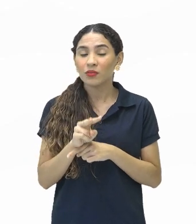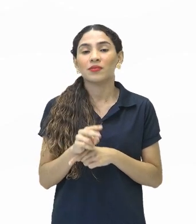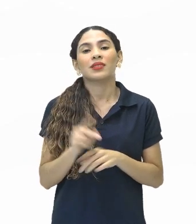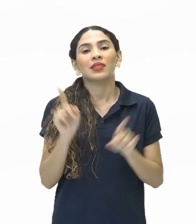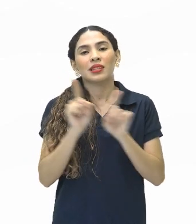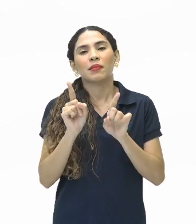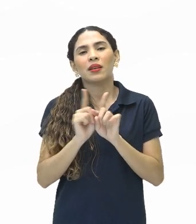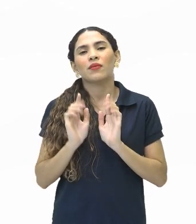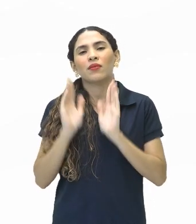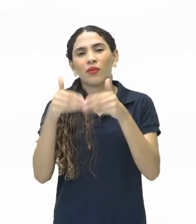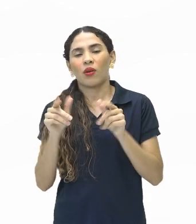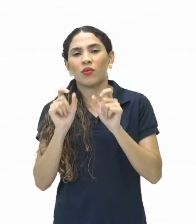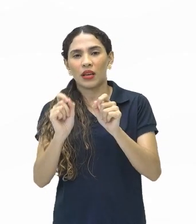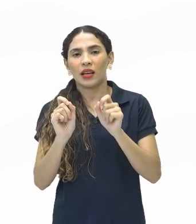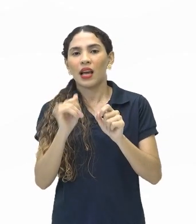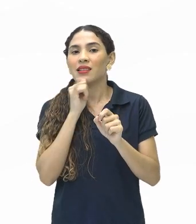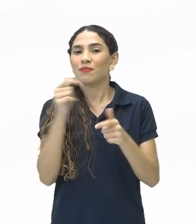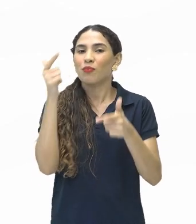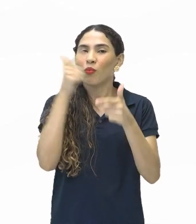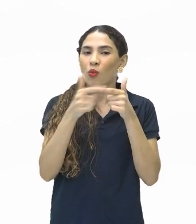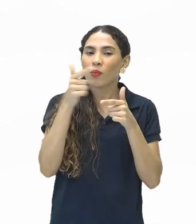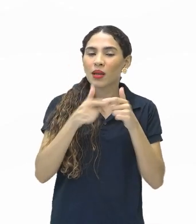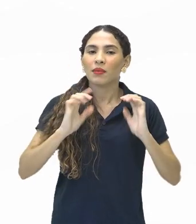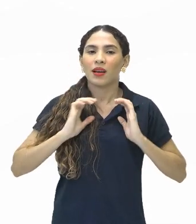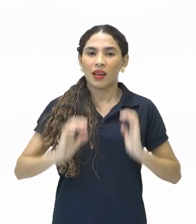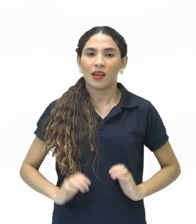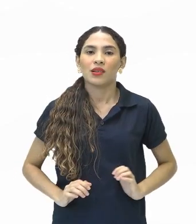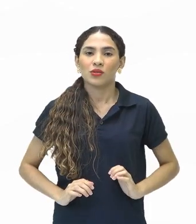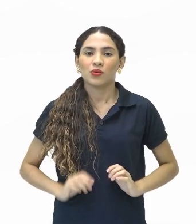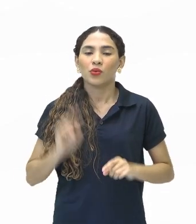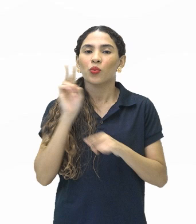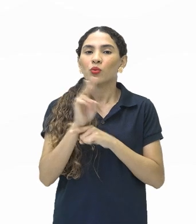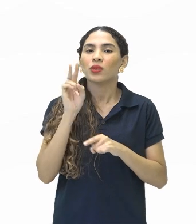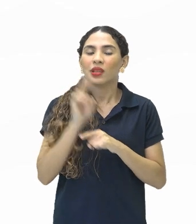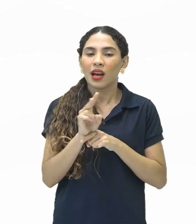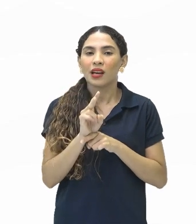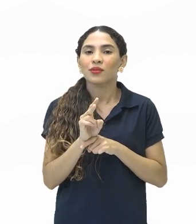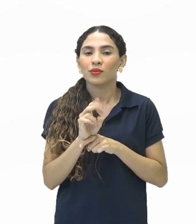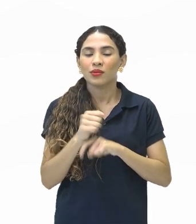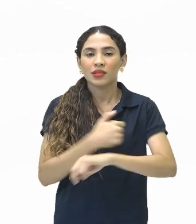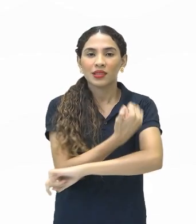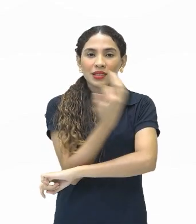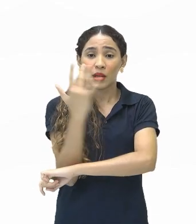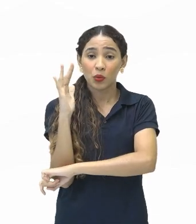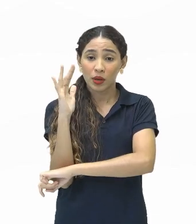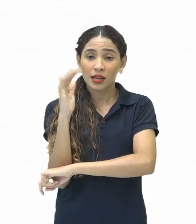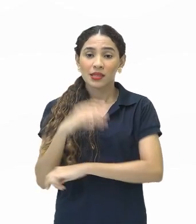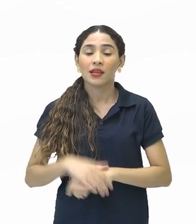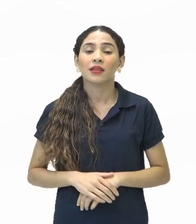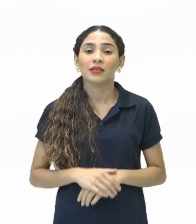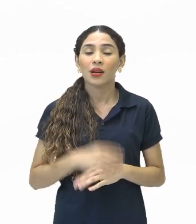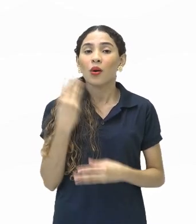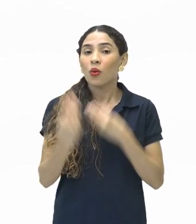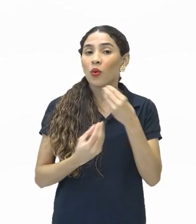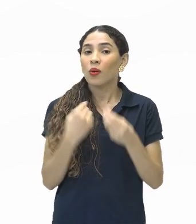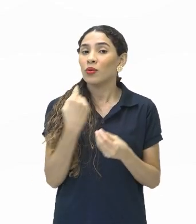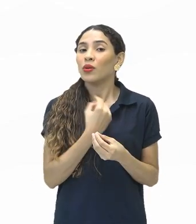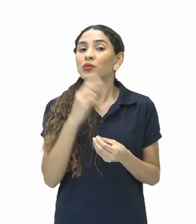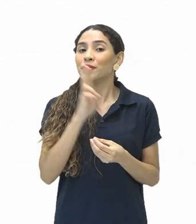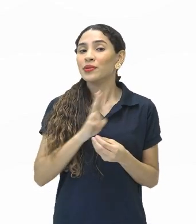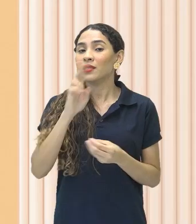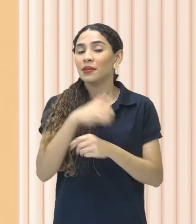entramos também na questão do problema ético, do cuidado com a natureza, né? De como nós usamos